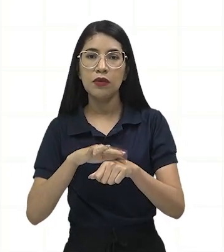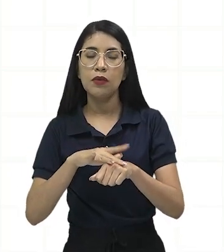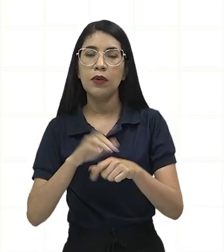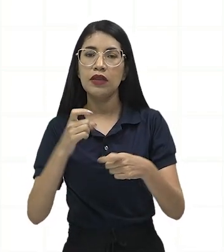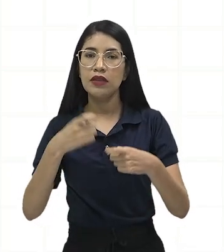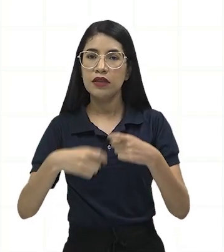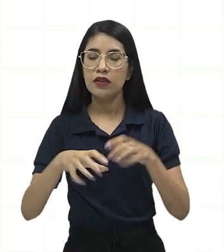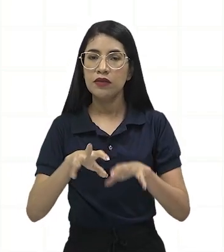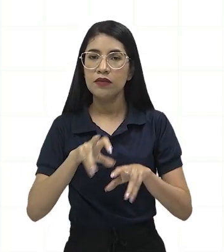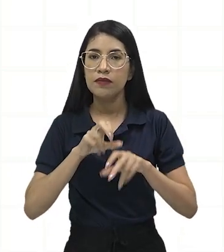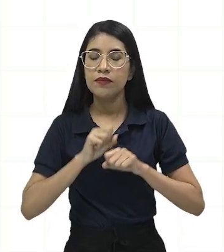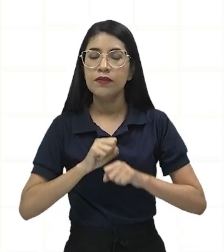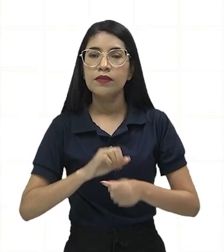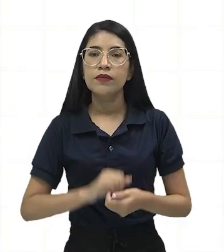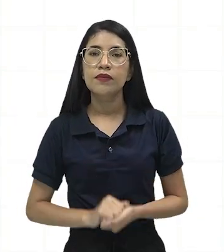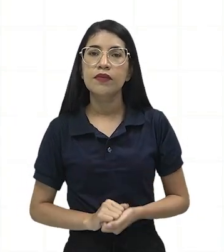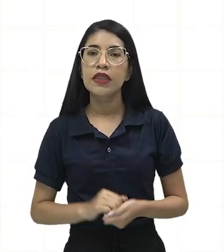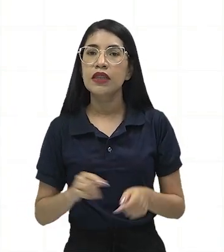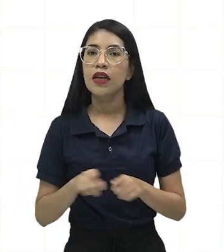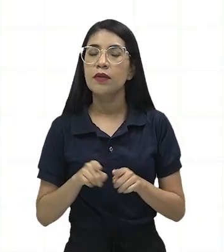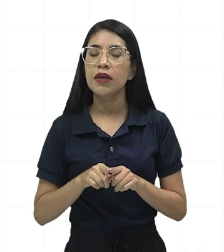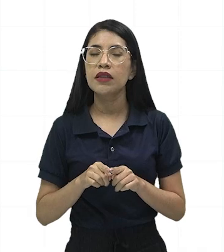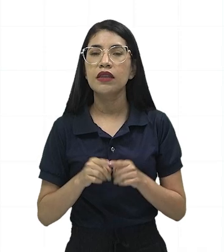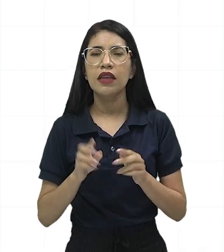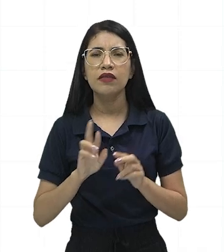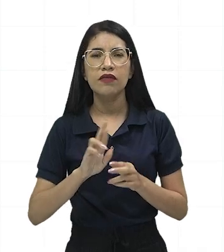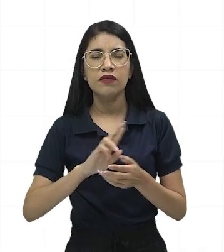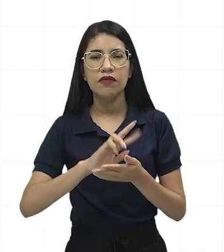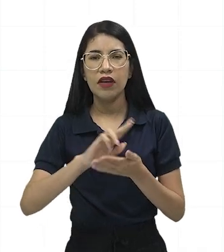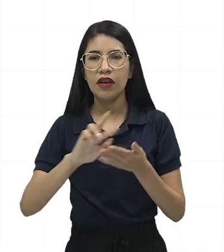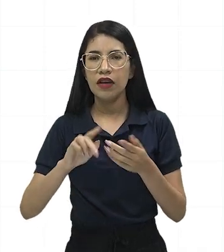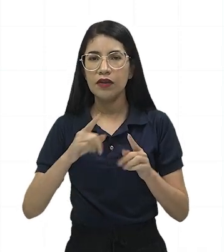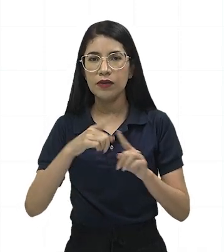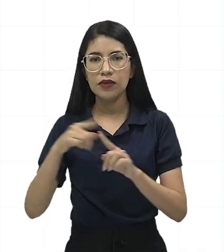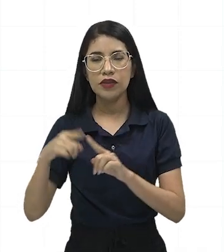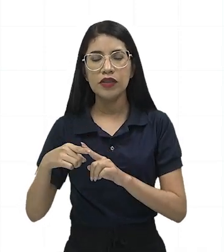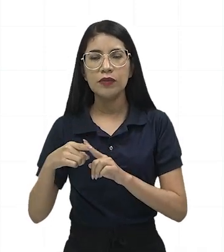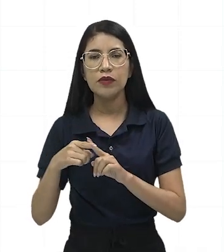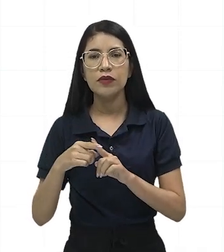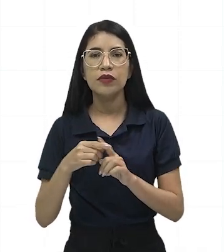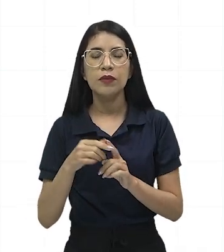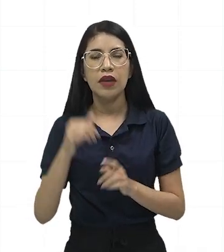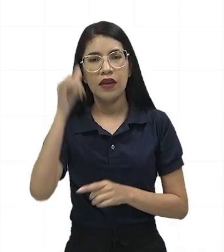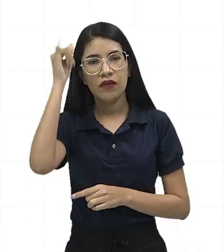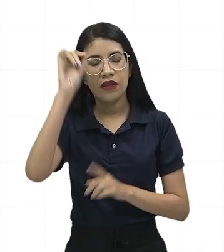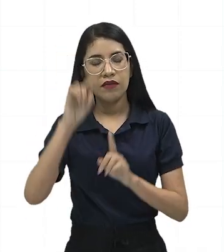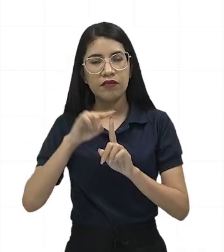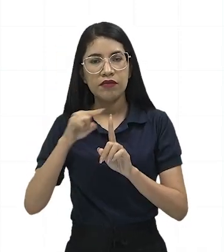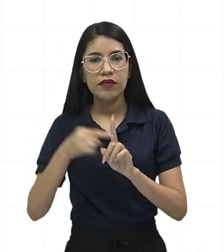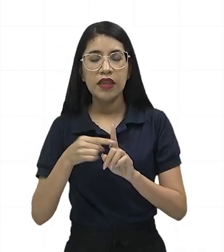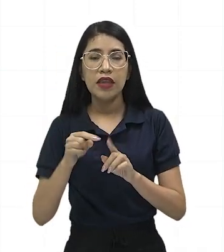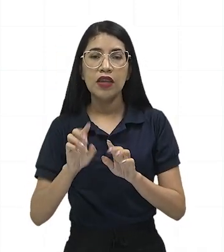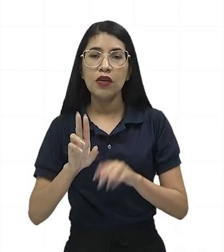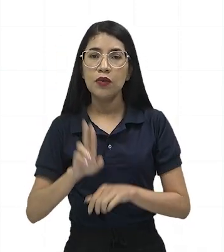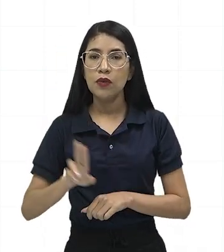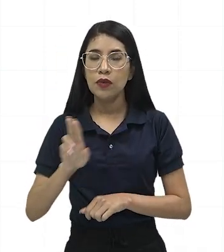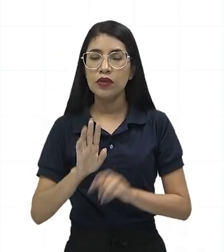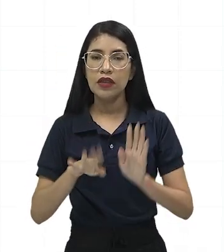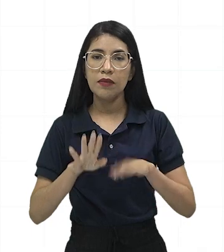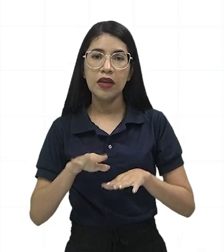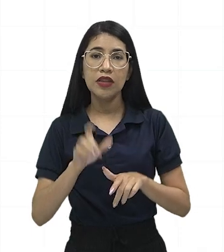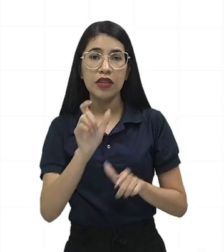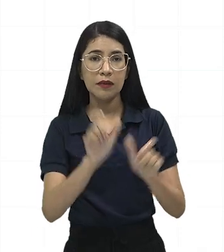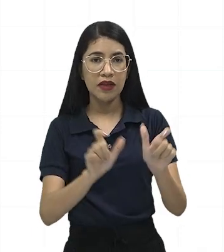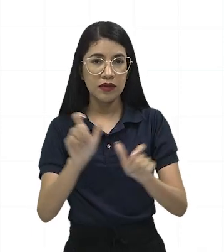sexualmente transmissíveis. E existem diferentes tipos de contraceptivos. E o uso vai depender das características